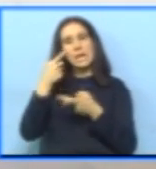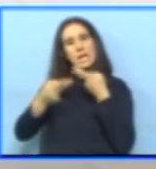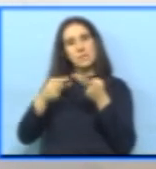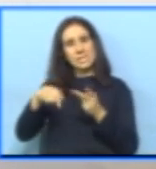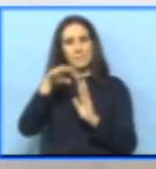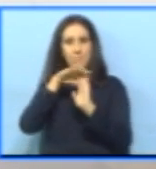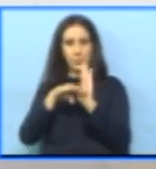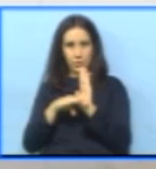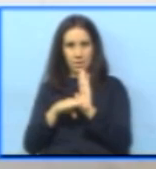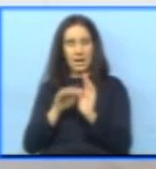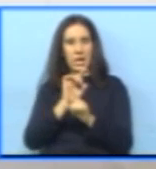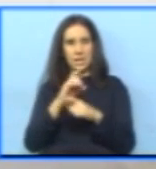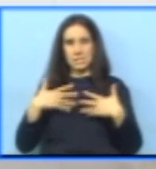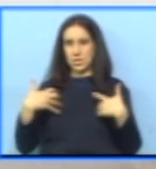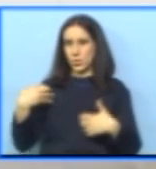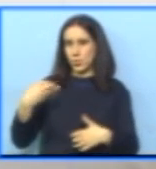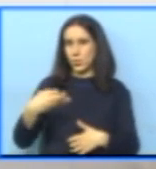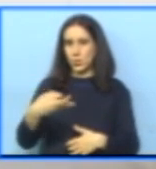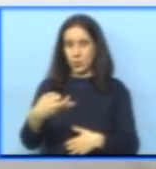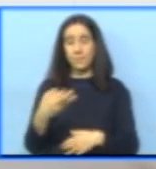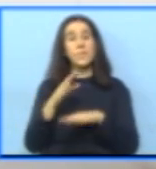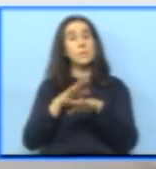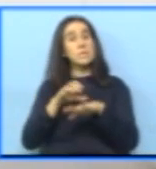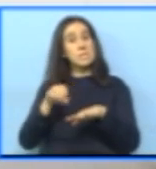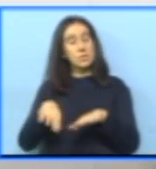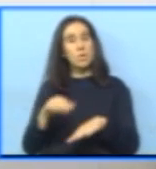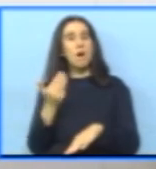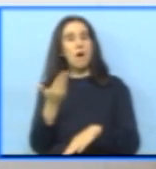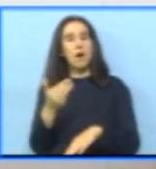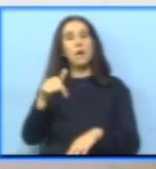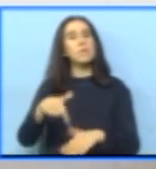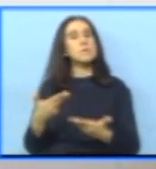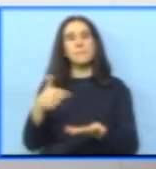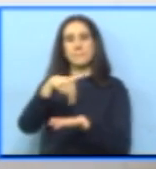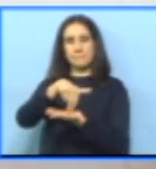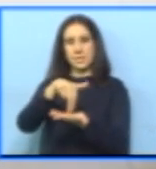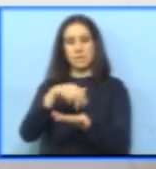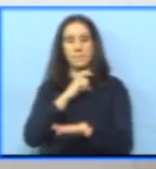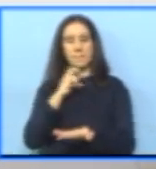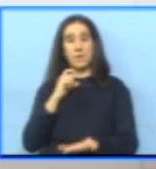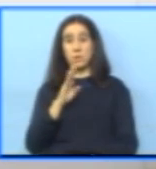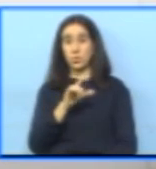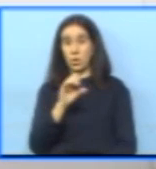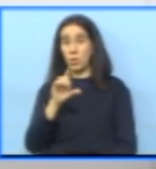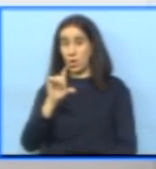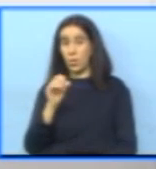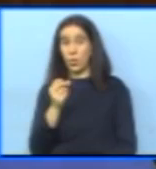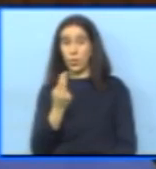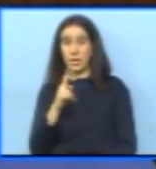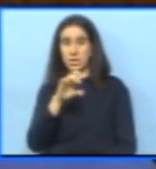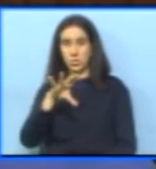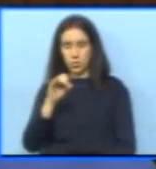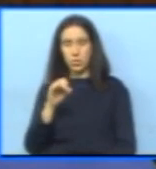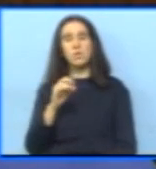neste programa em cada sexta-feira. Para isso, contamos hoje com a presença do Padre João Lourenço, diretor da